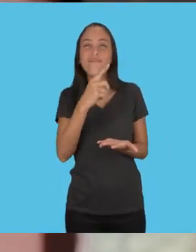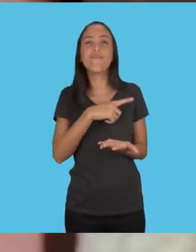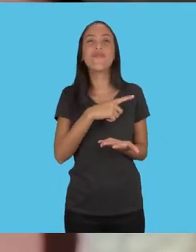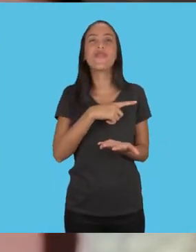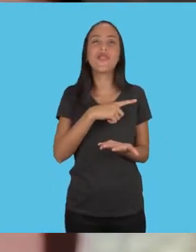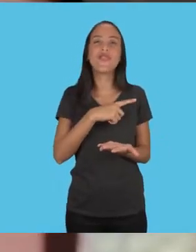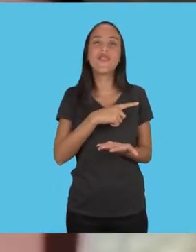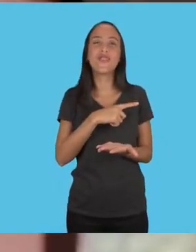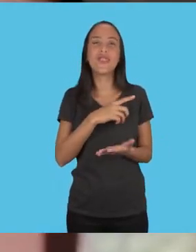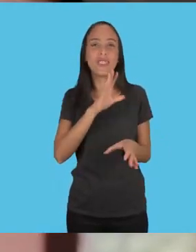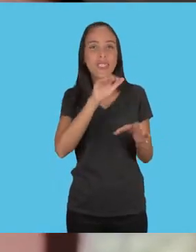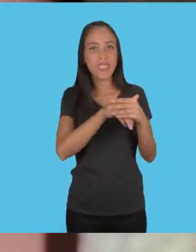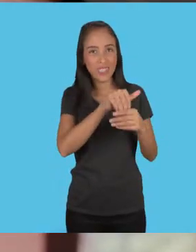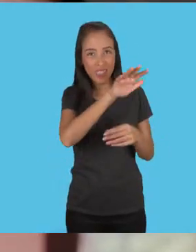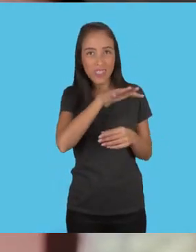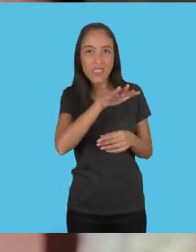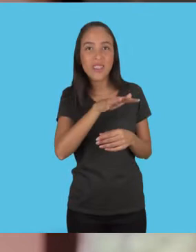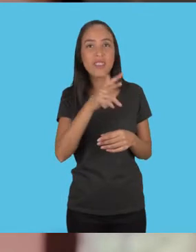um certo